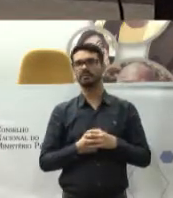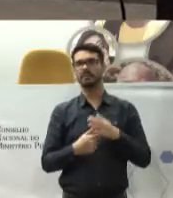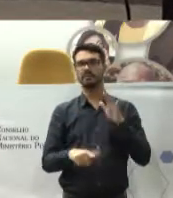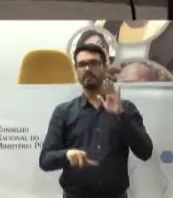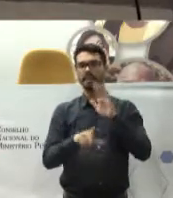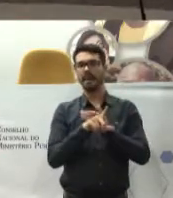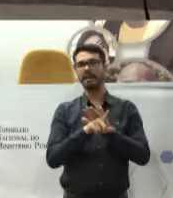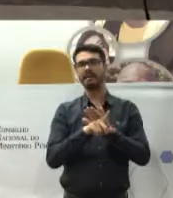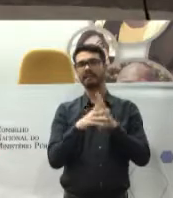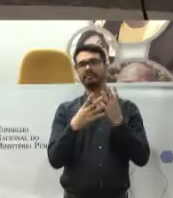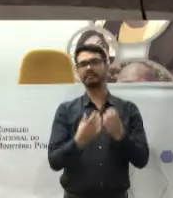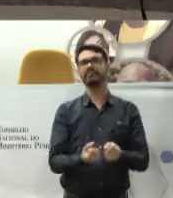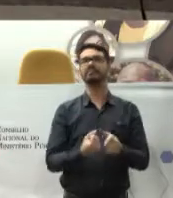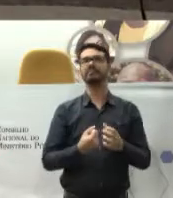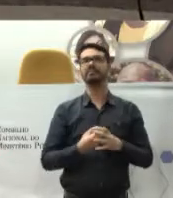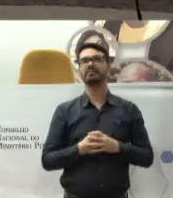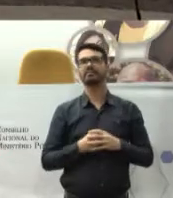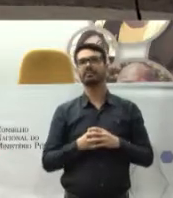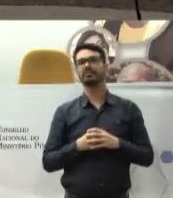lei. Então,